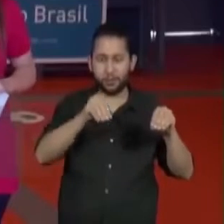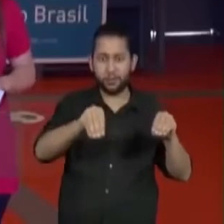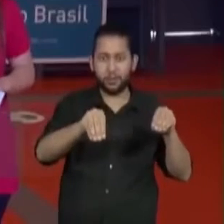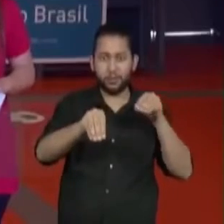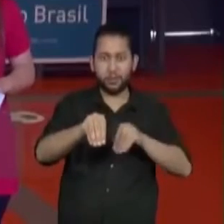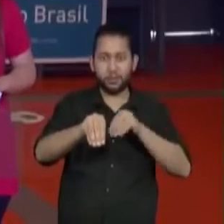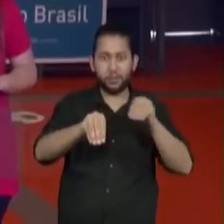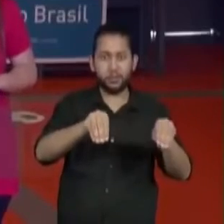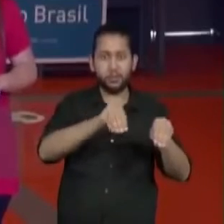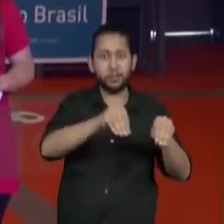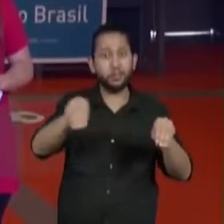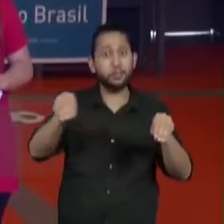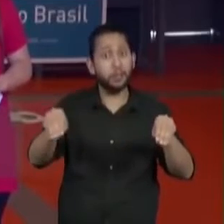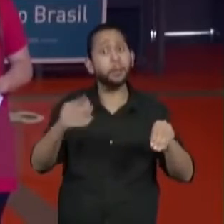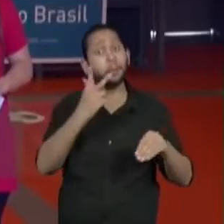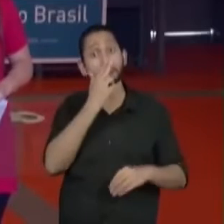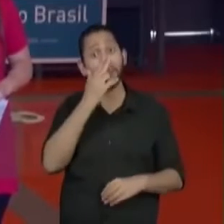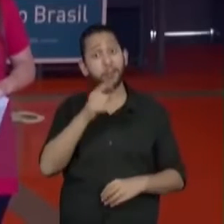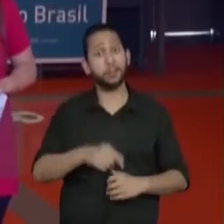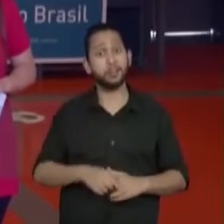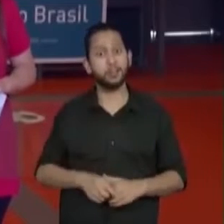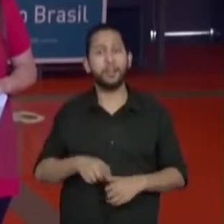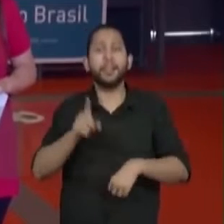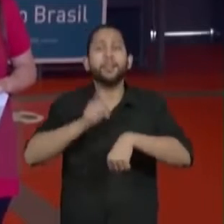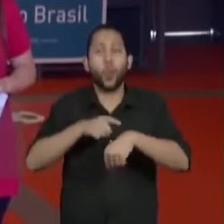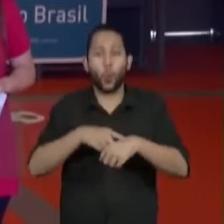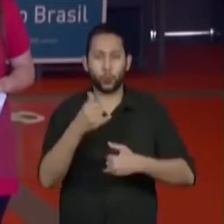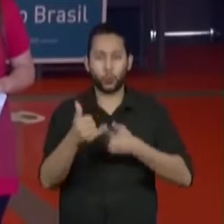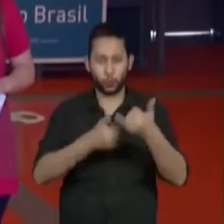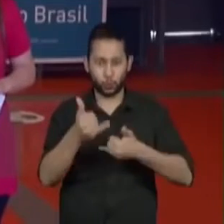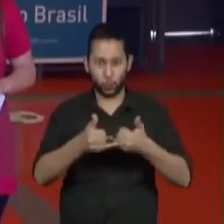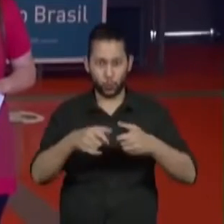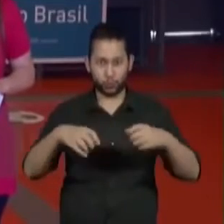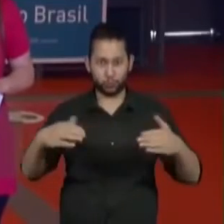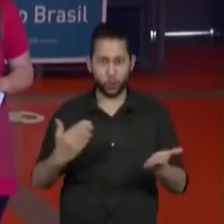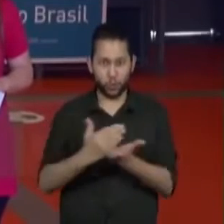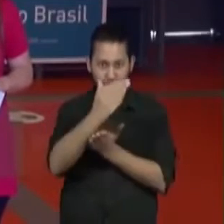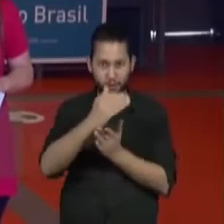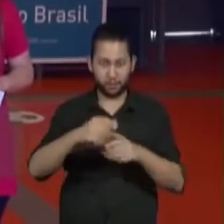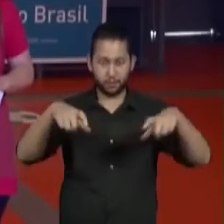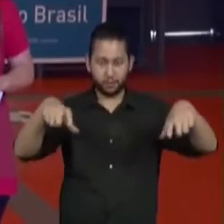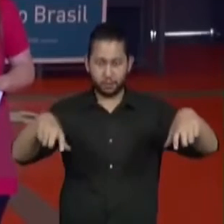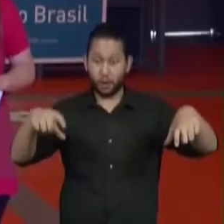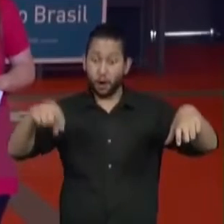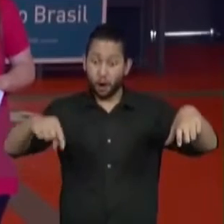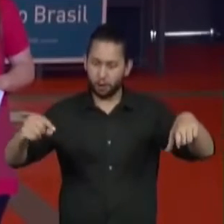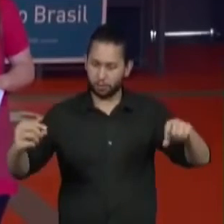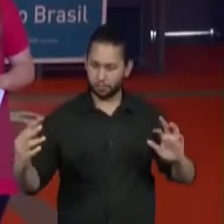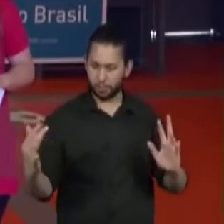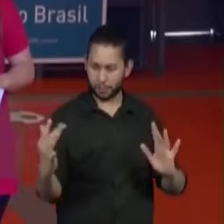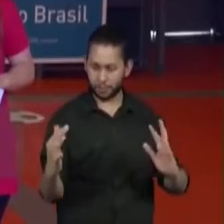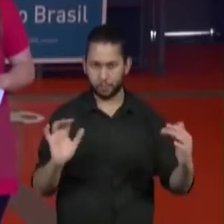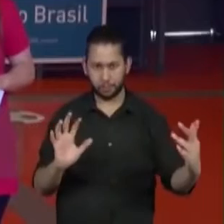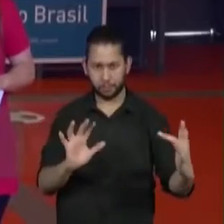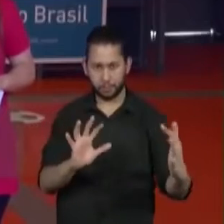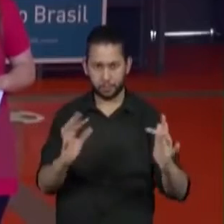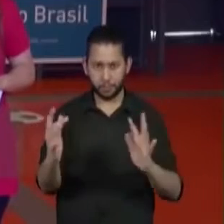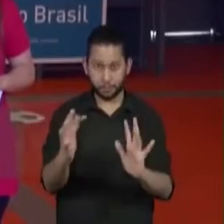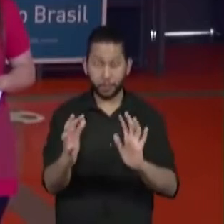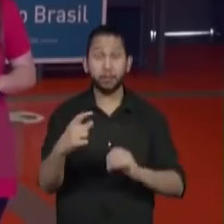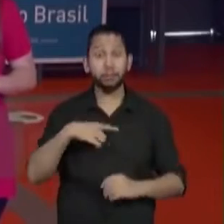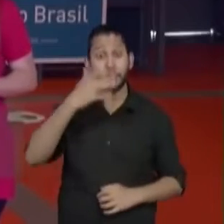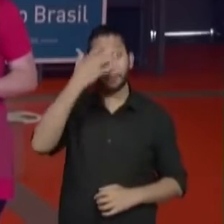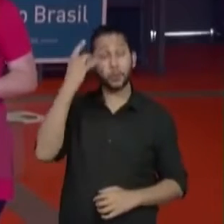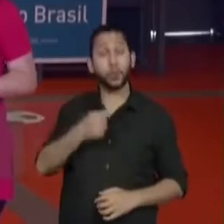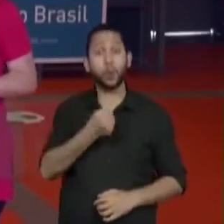é isso que ocorre durante o jogo. Os jogadores movimentam-se seguindo as orientações do técnico